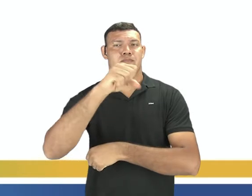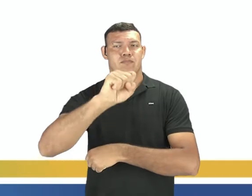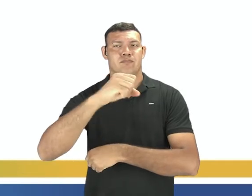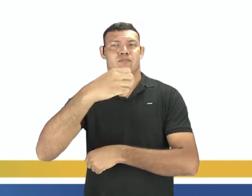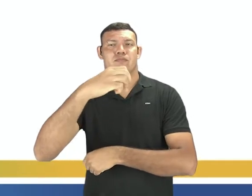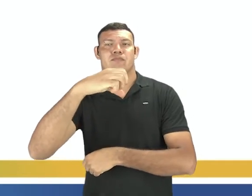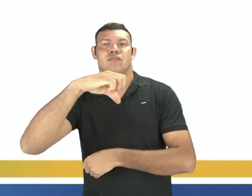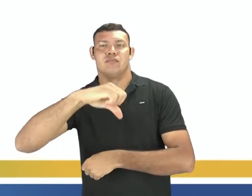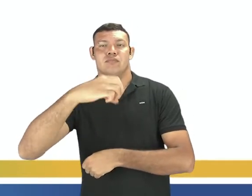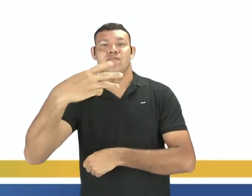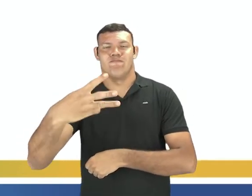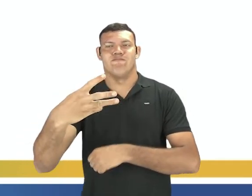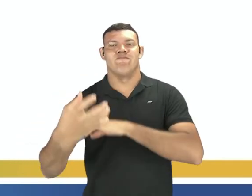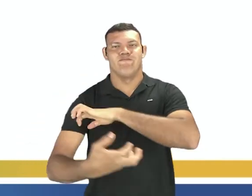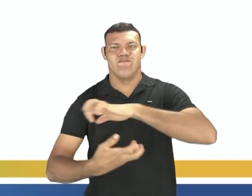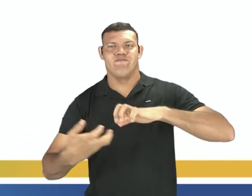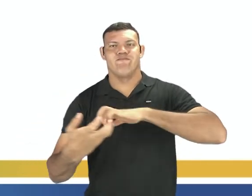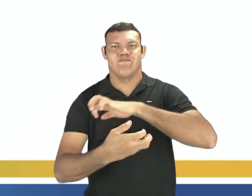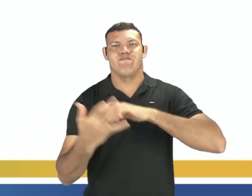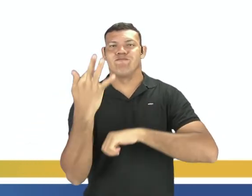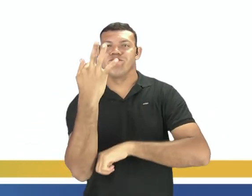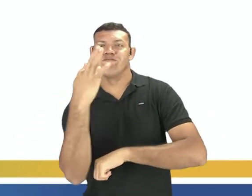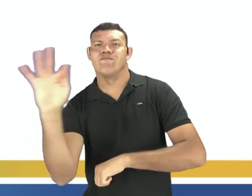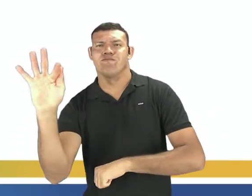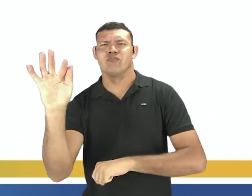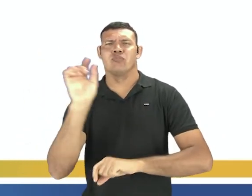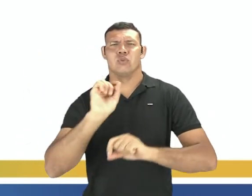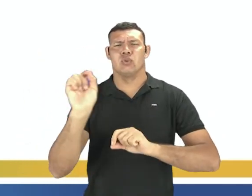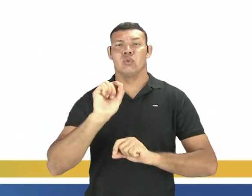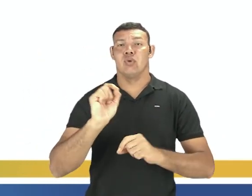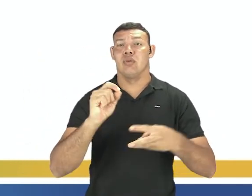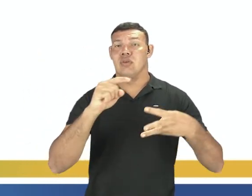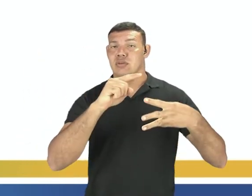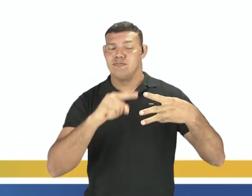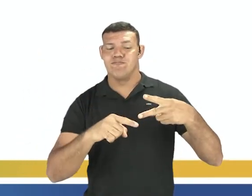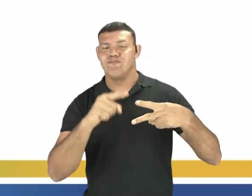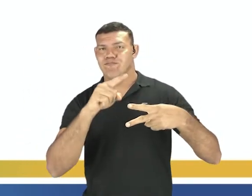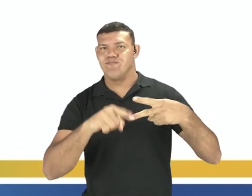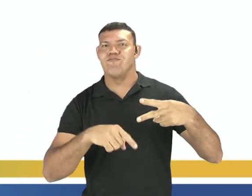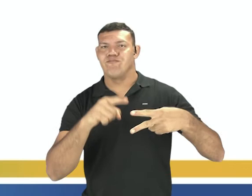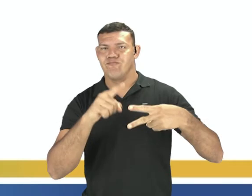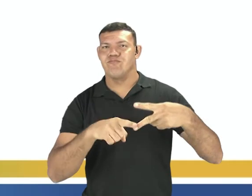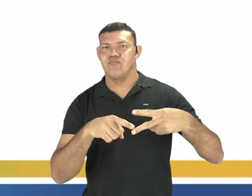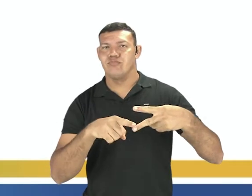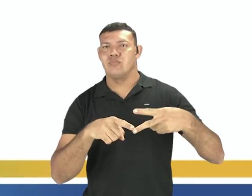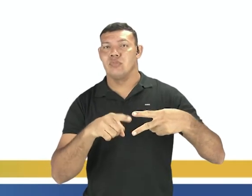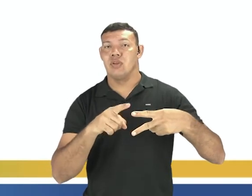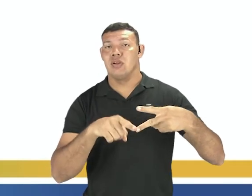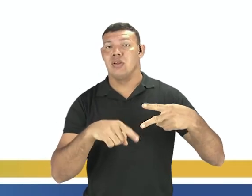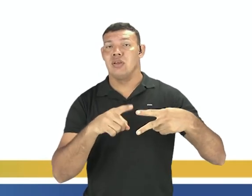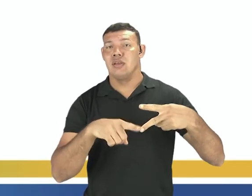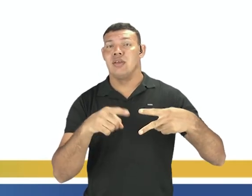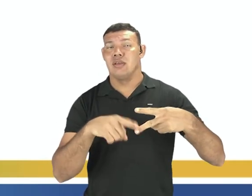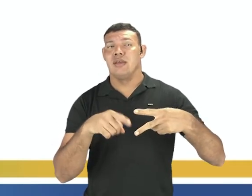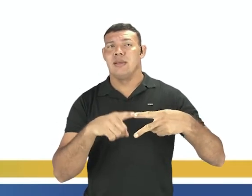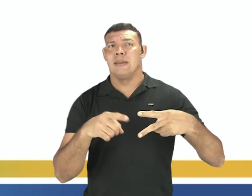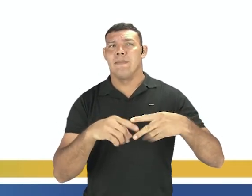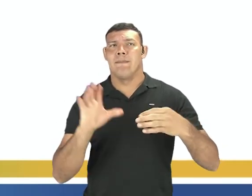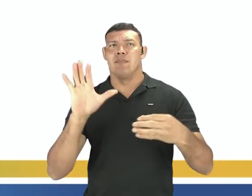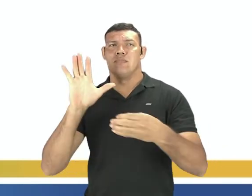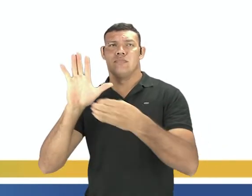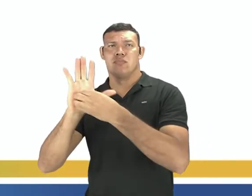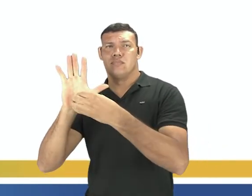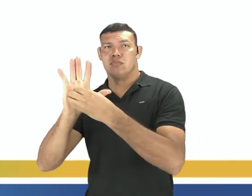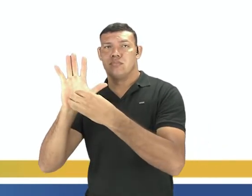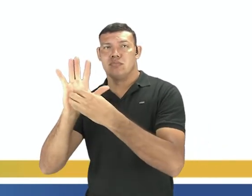1893, uma revolução federalista. O que nós temos? Nós temos dois partidos, né? O Partido Republicano